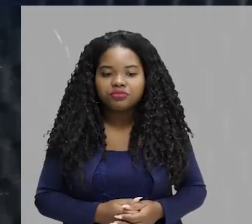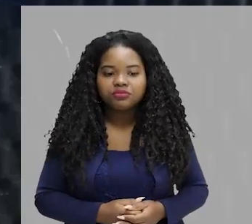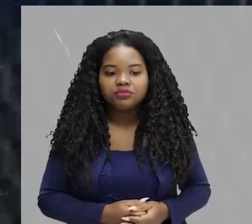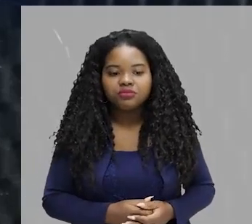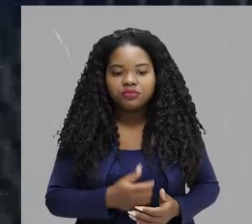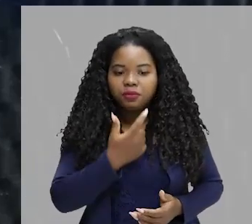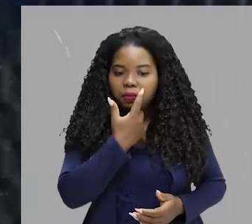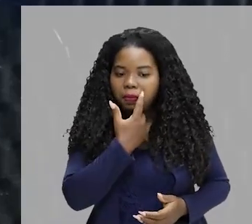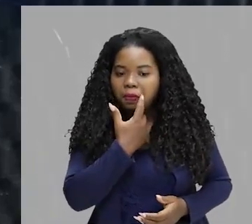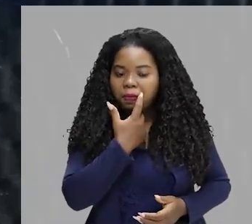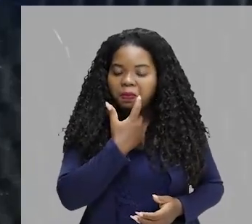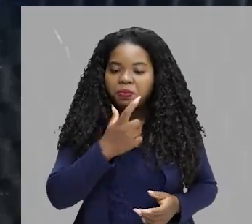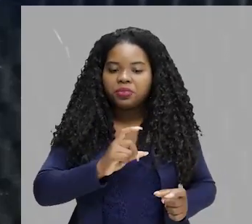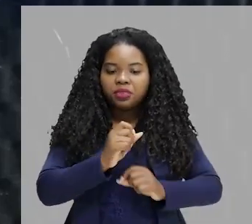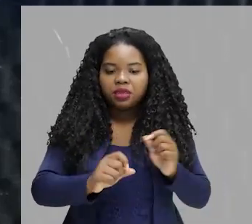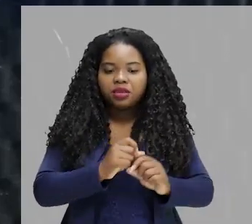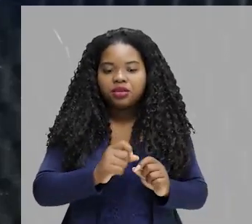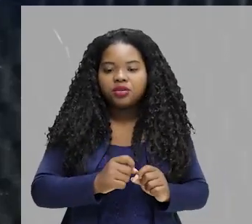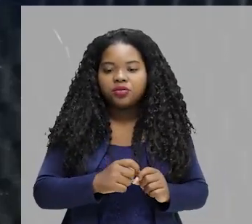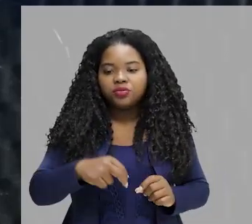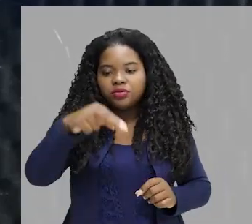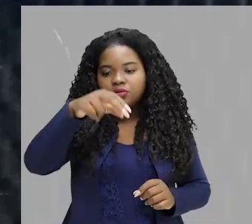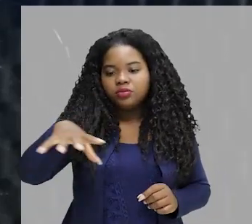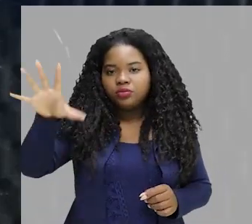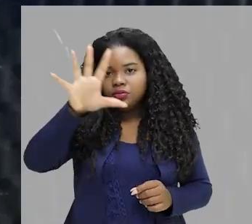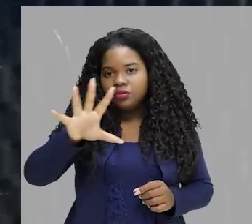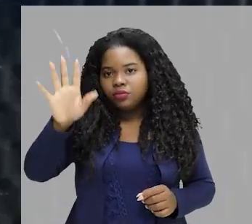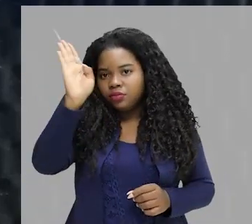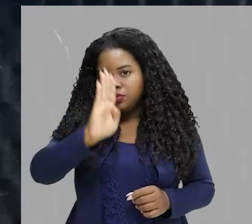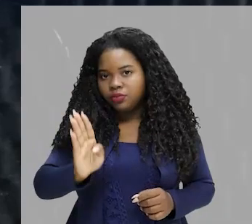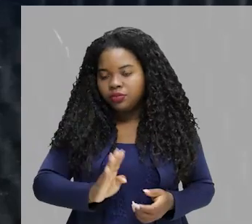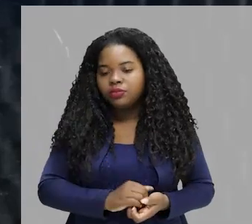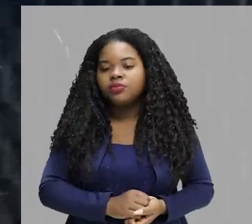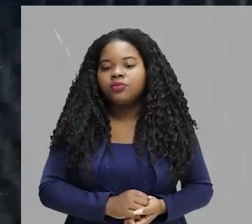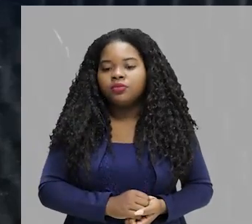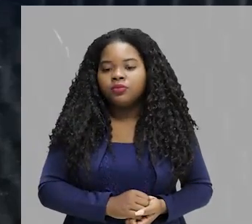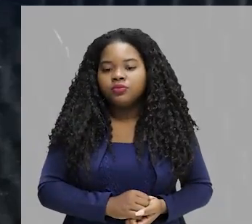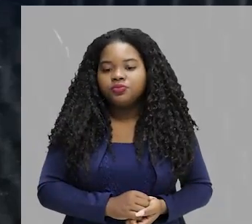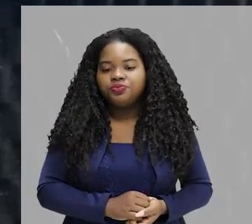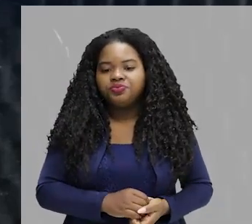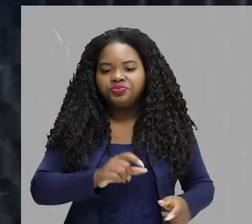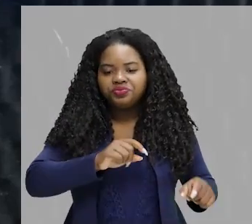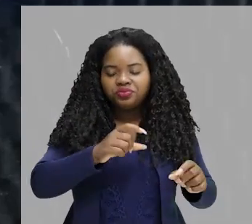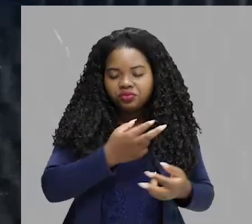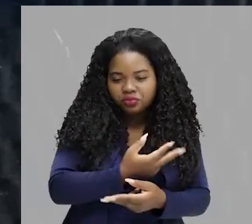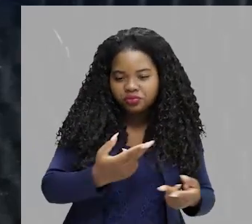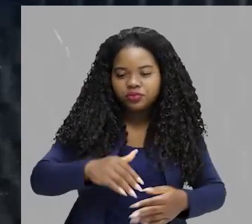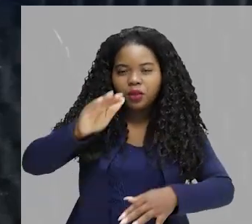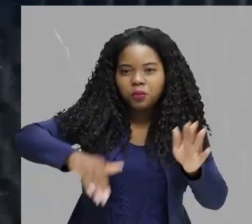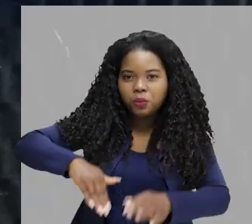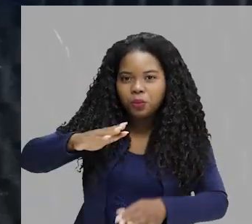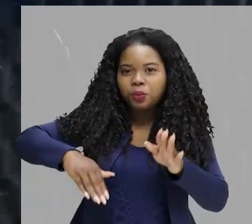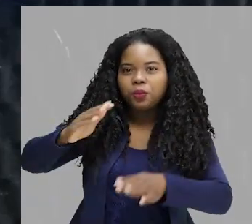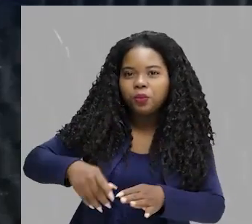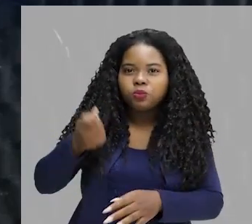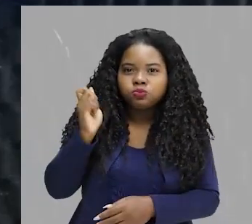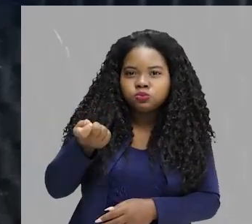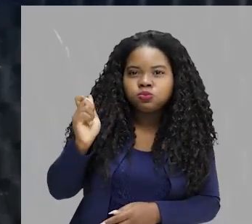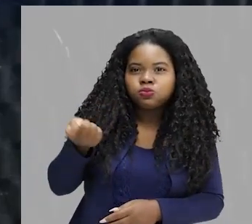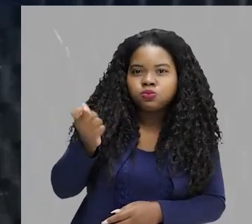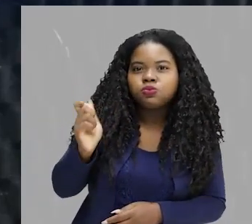exemplo, remete ao sertão do Brasil, enquanto os ritmos rápidos, com tambores e chocalhos, remetem aos